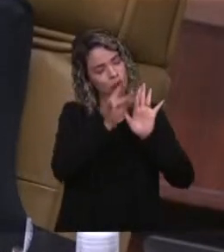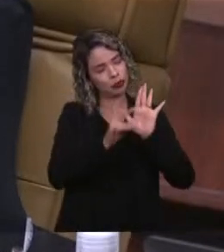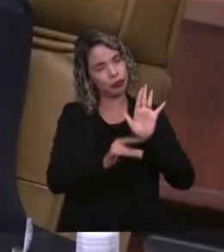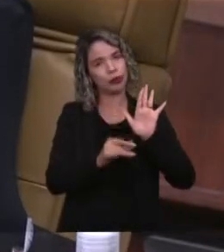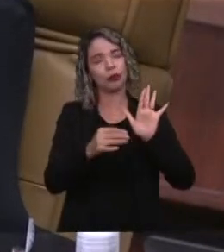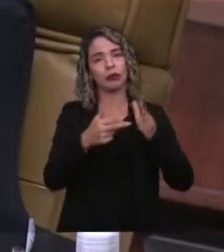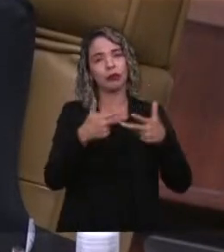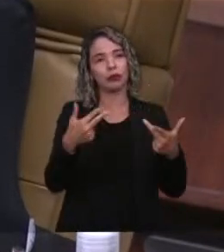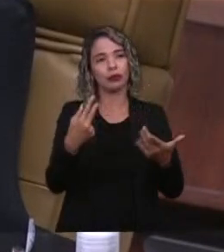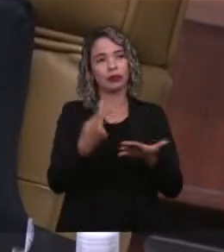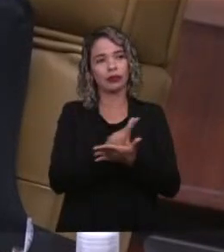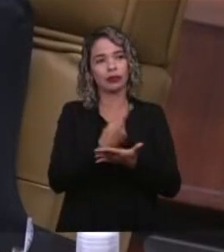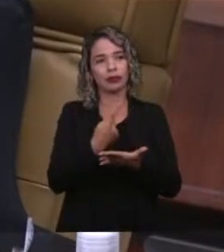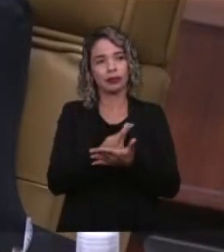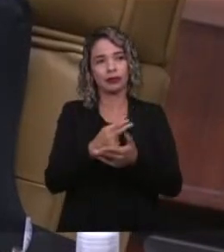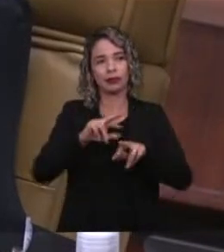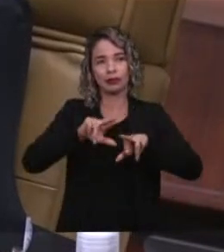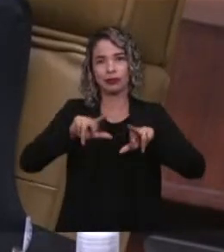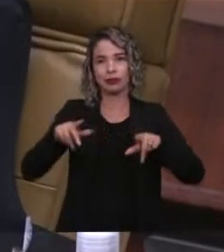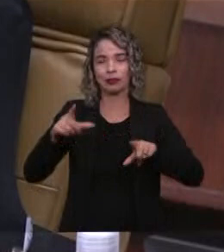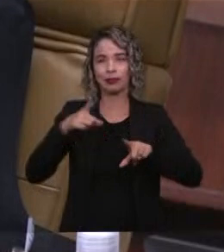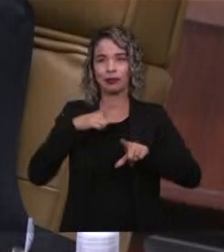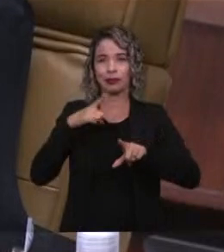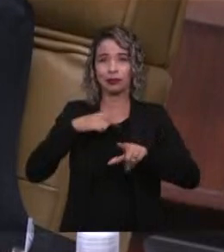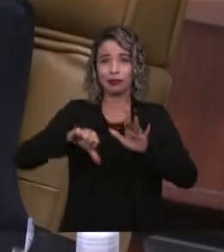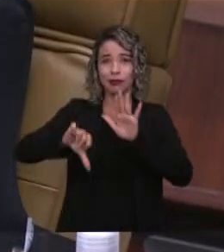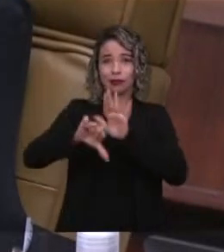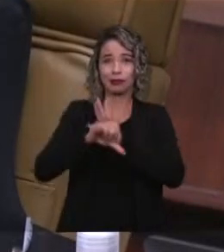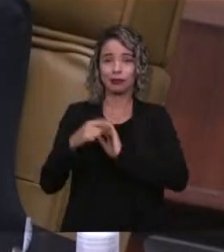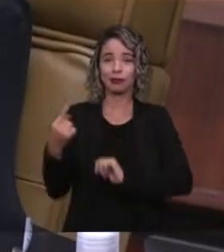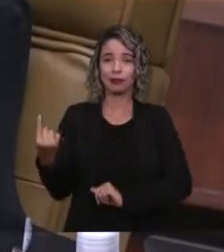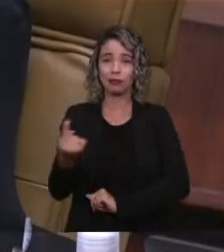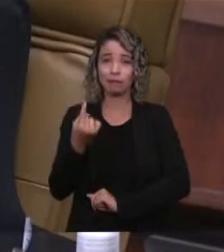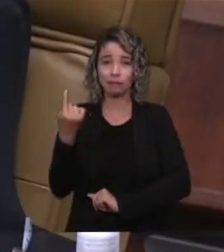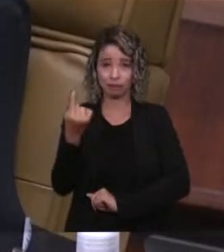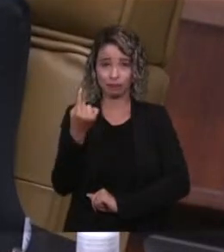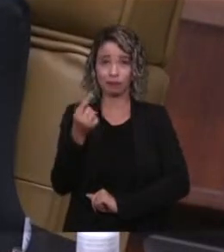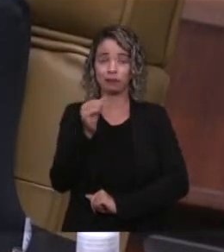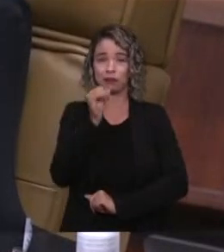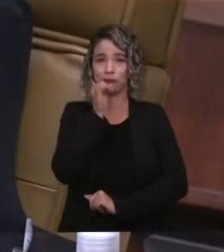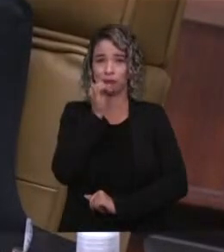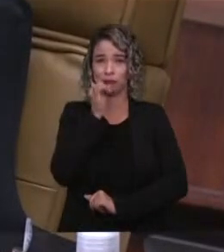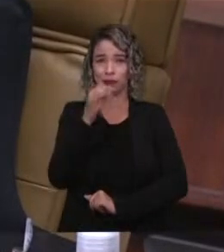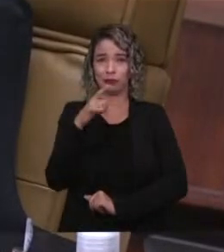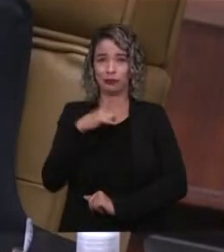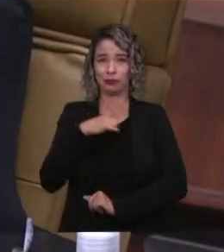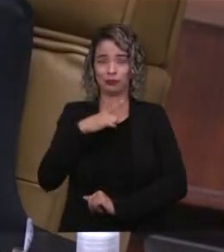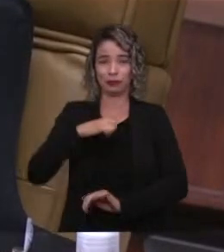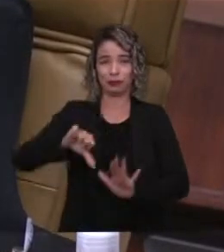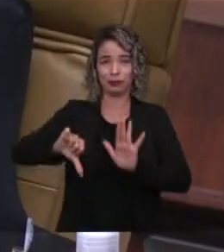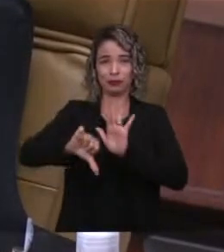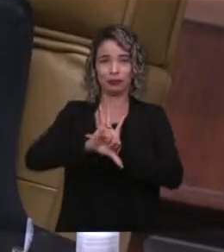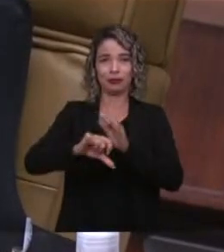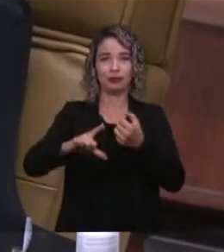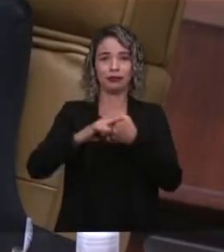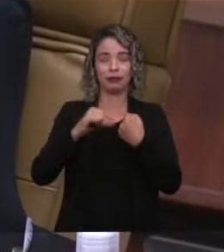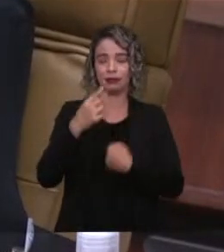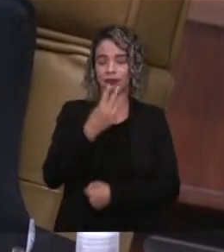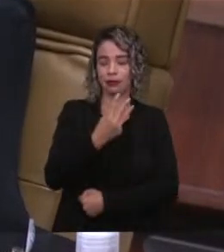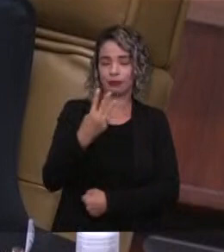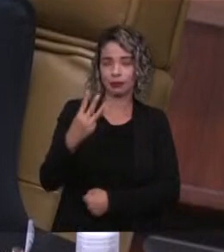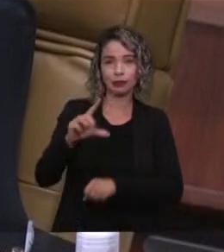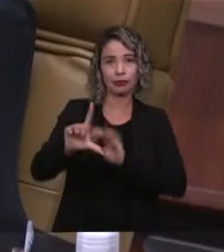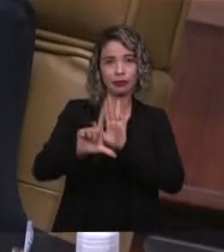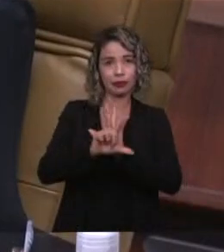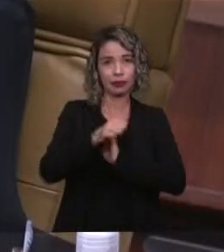praticadas no mesmo contexto, implicam crime único. Assim, por exemplo, no crime do artigo 33